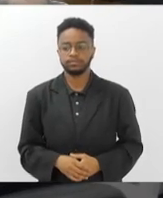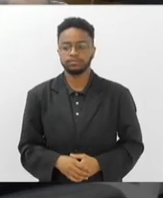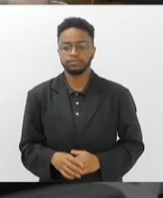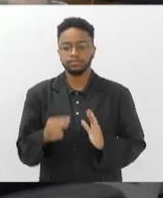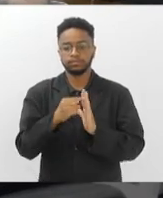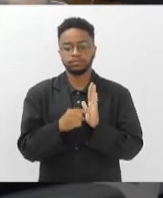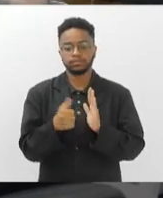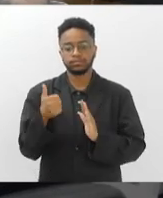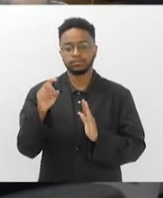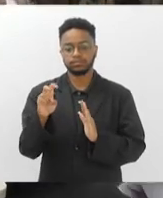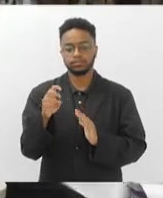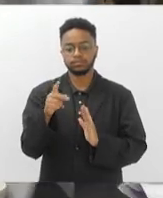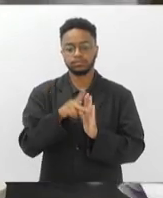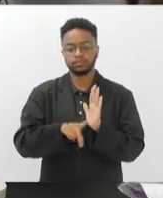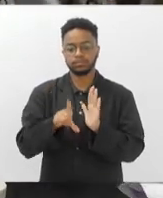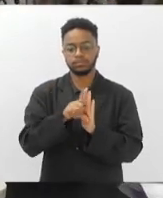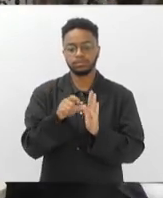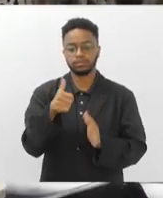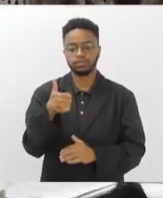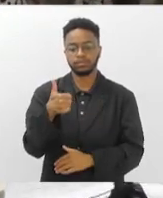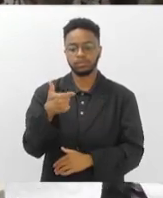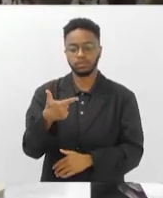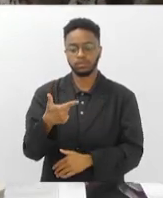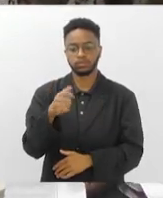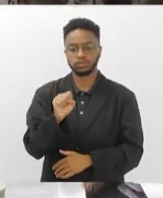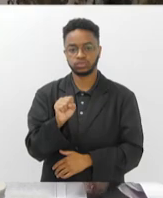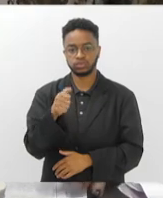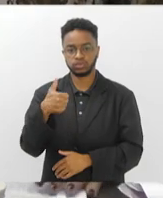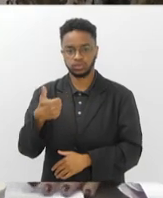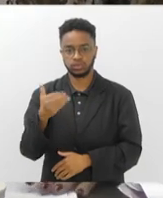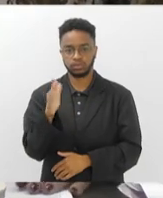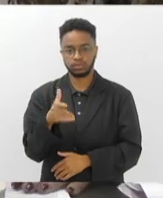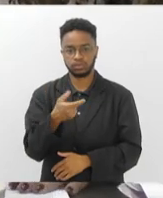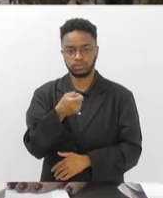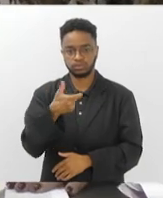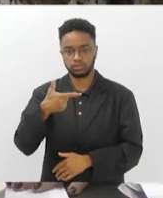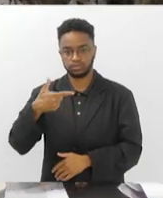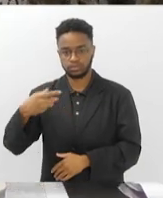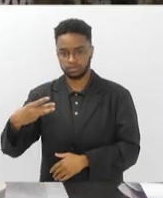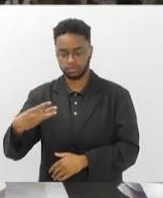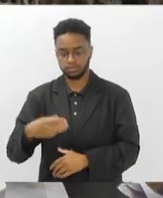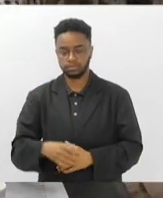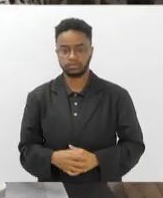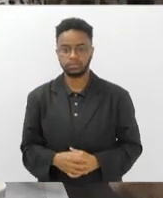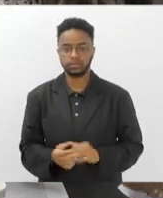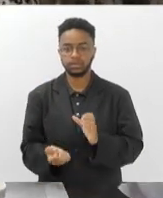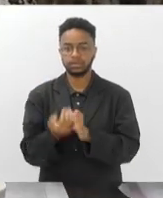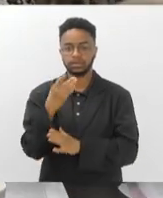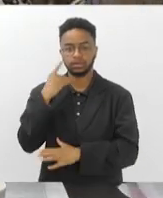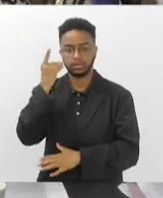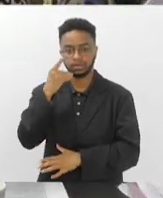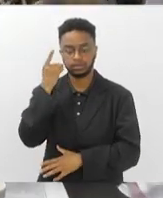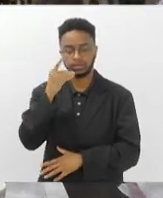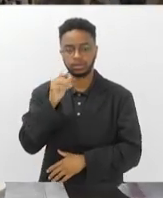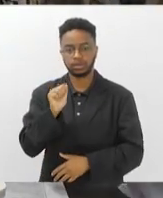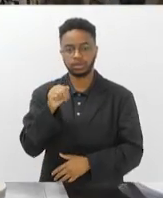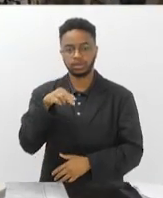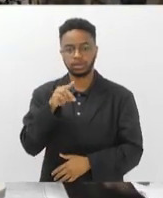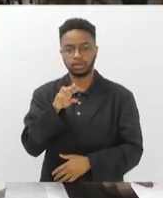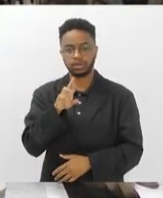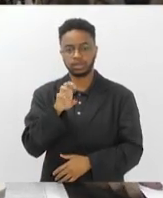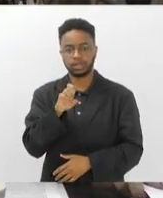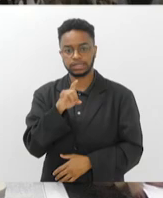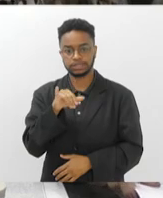Item 15 da pauta, projeto de lei número 1281 de 2023. De autoria do deputado Andrezinho